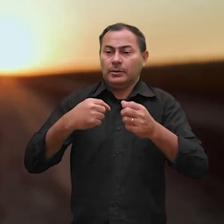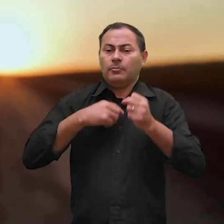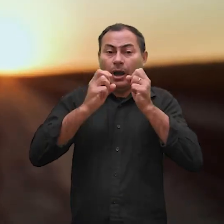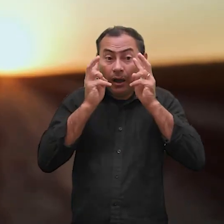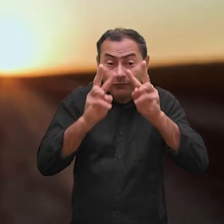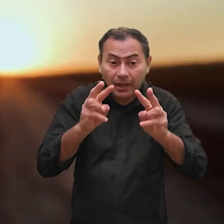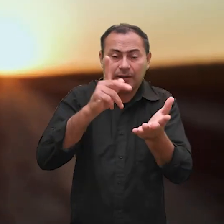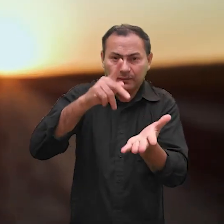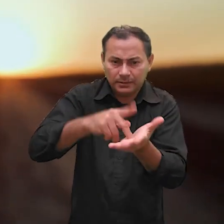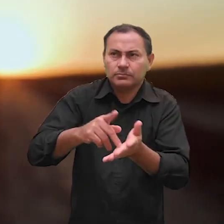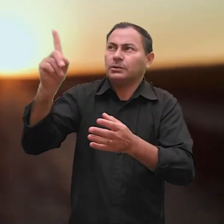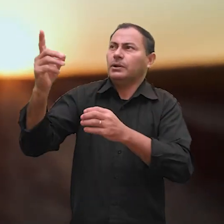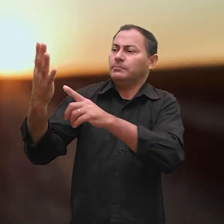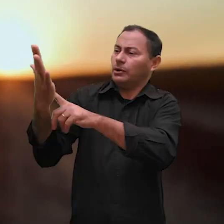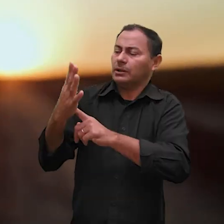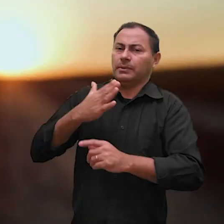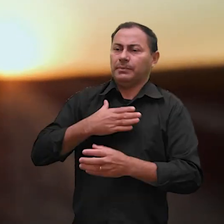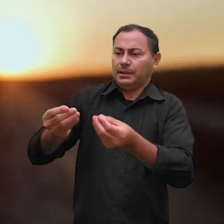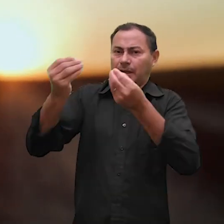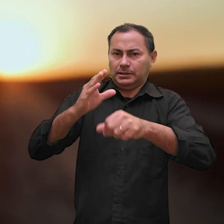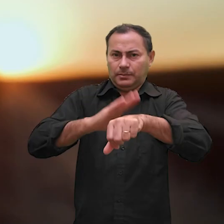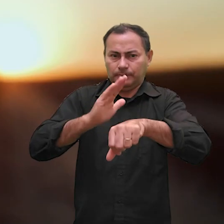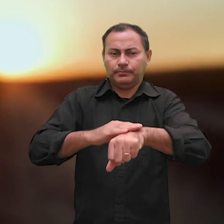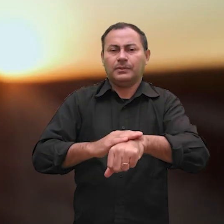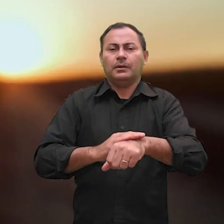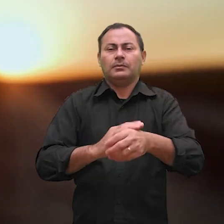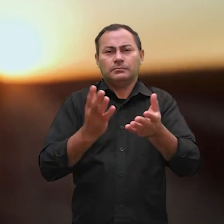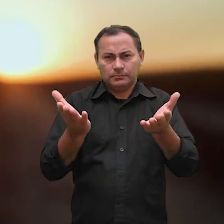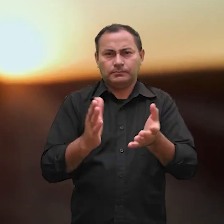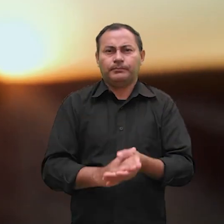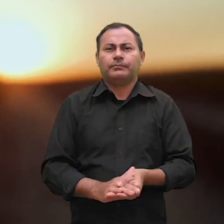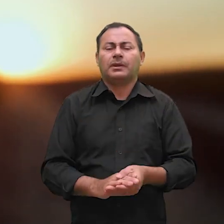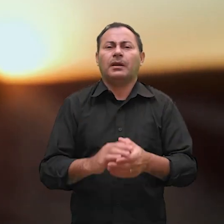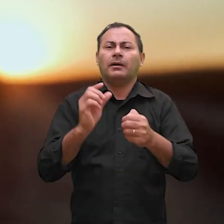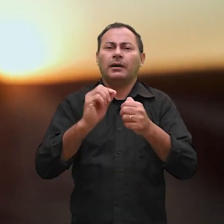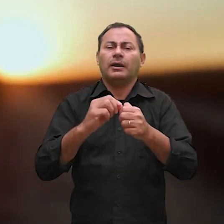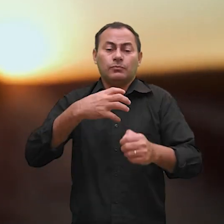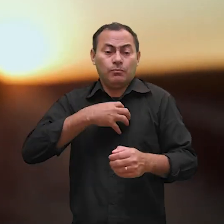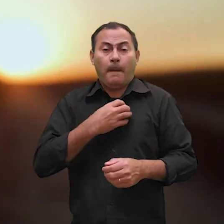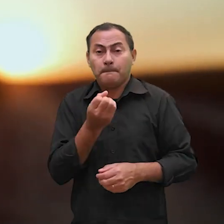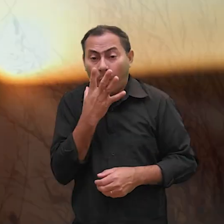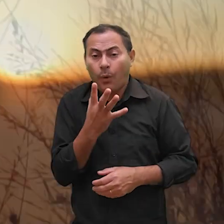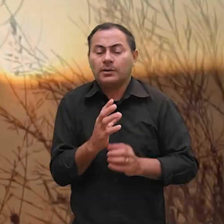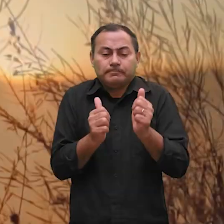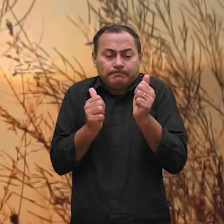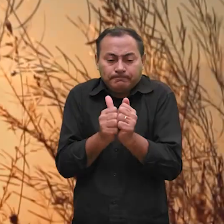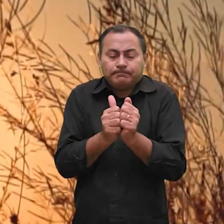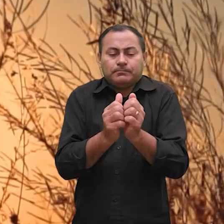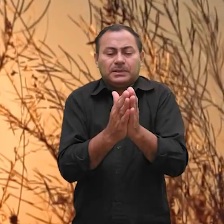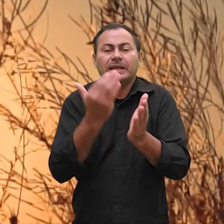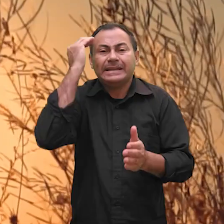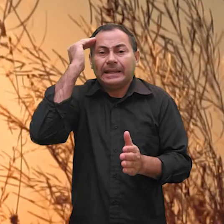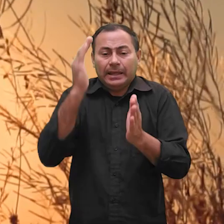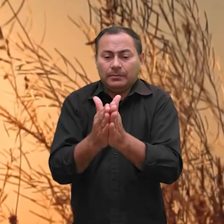olhos, para que eu possa ver a verdade que Tu tens para mim, nesse instante, hoje mesmo. Essa é uma boa maneira de se